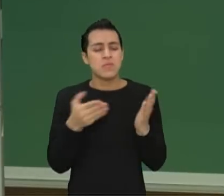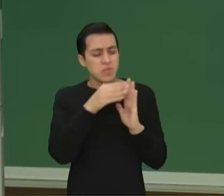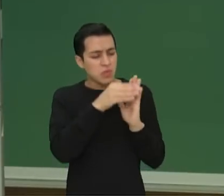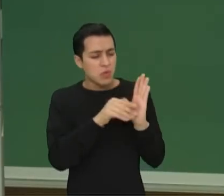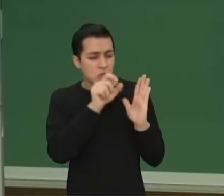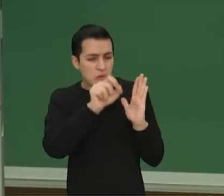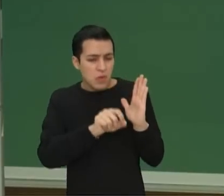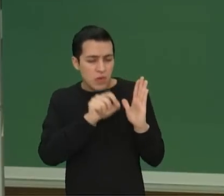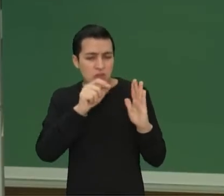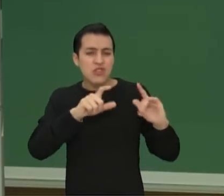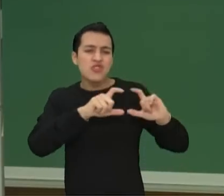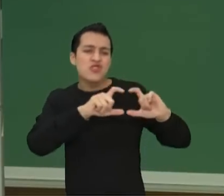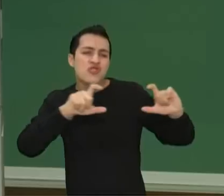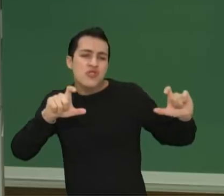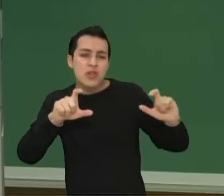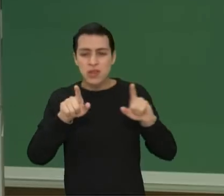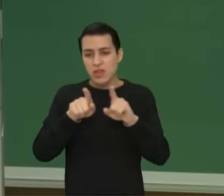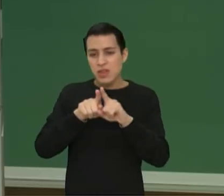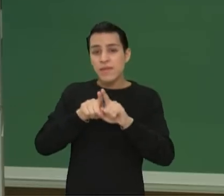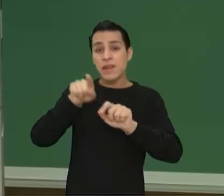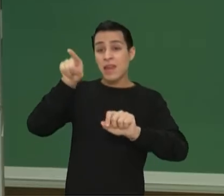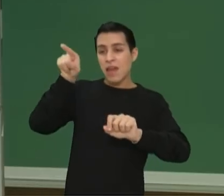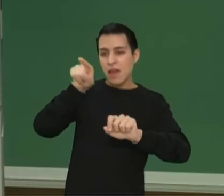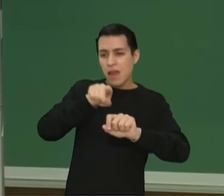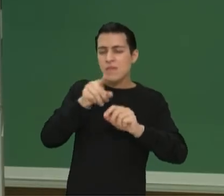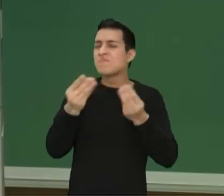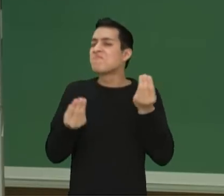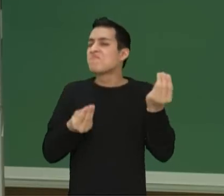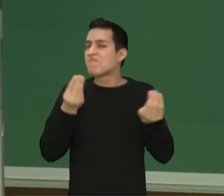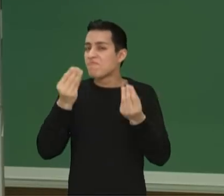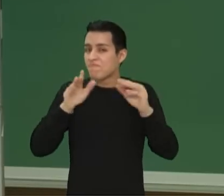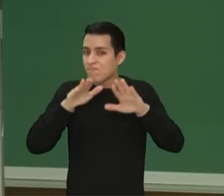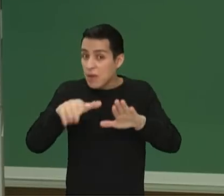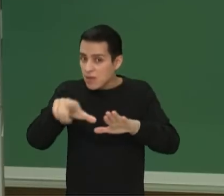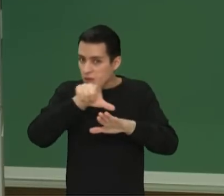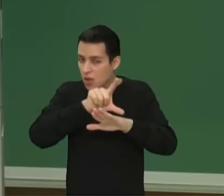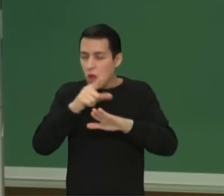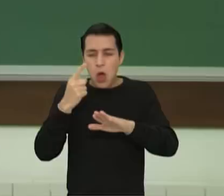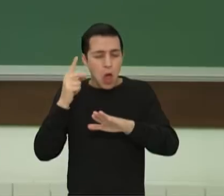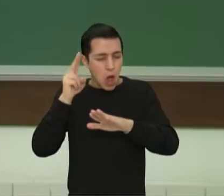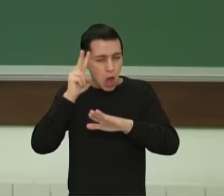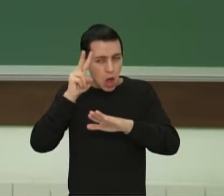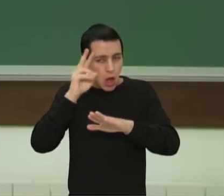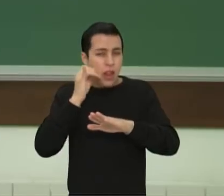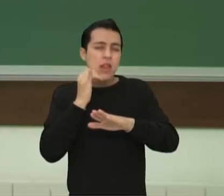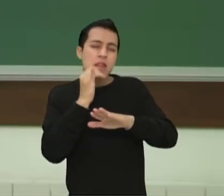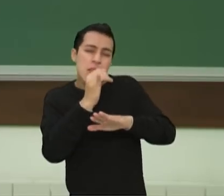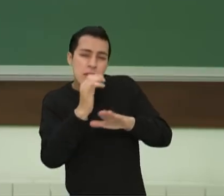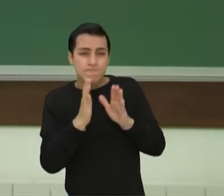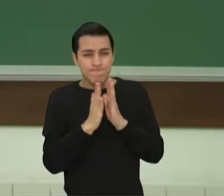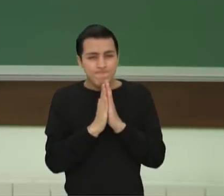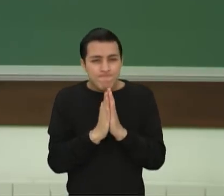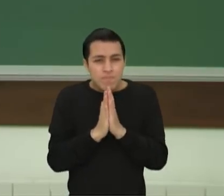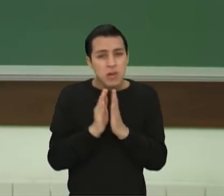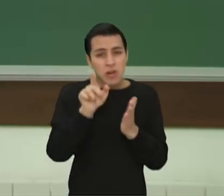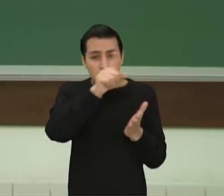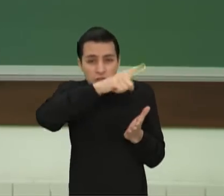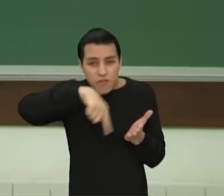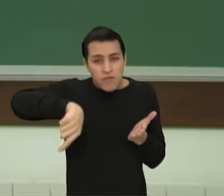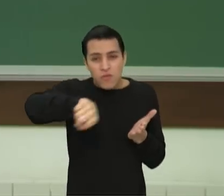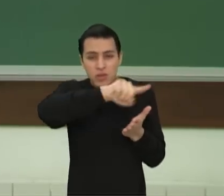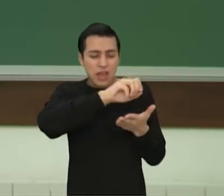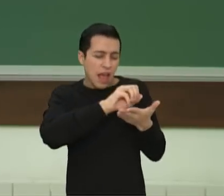Conteúdo, tirinha e crase. Mas antes, lembre-se, se você está realizando